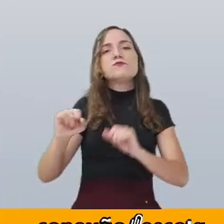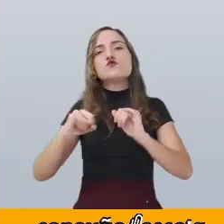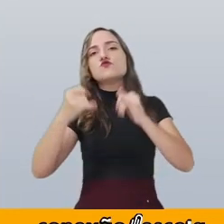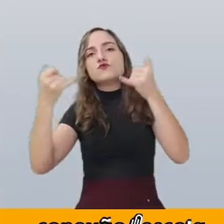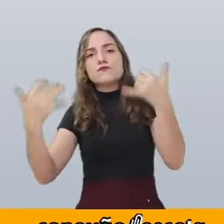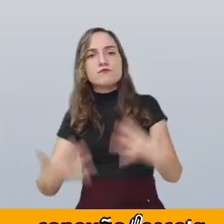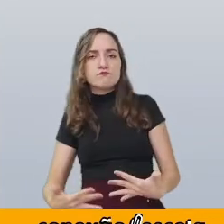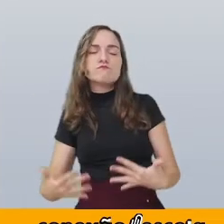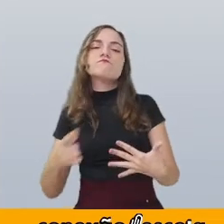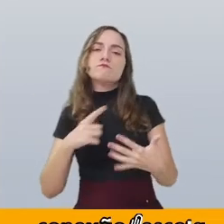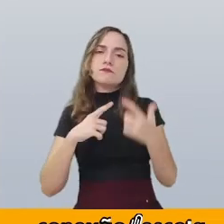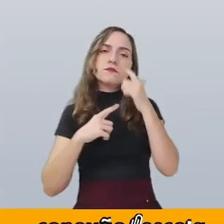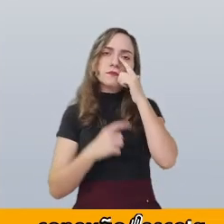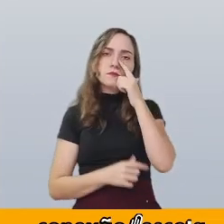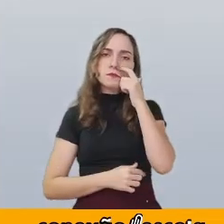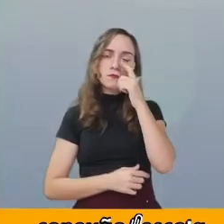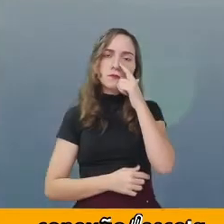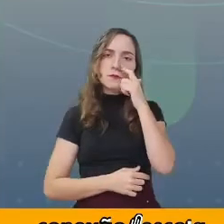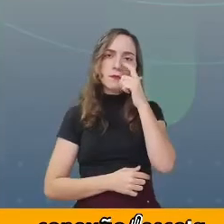justificativas.